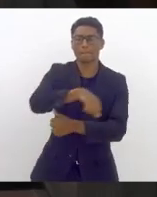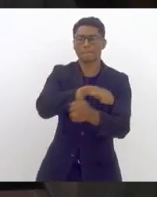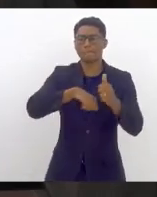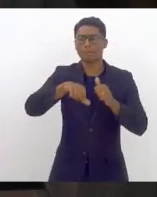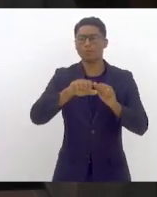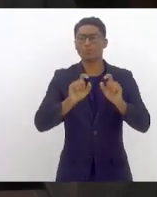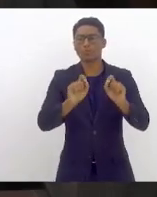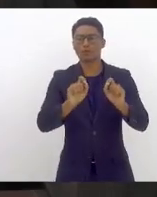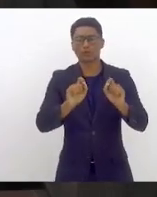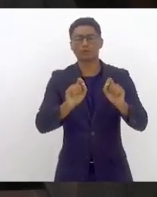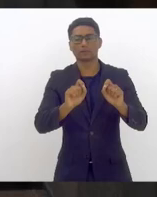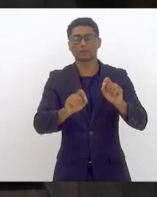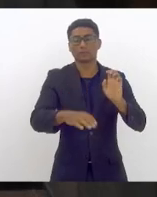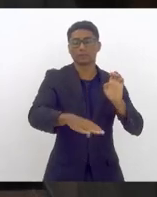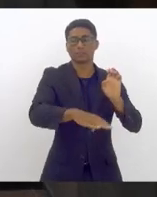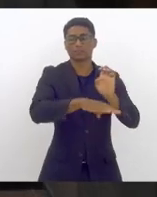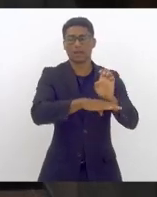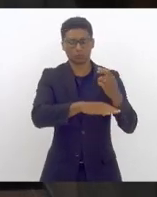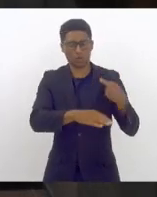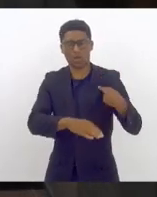Estado religioso.